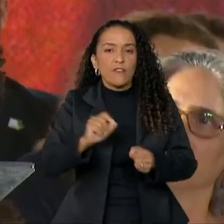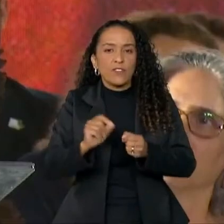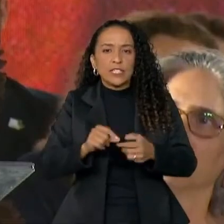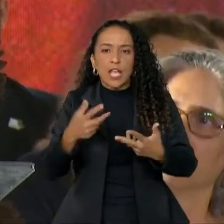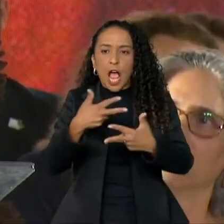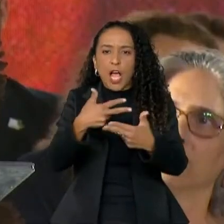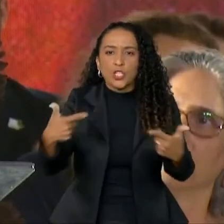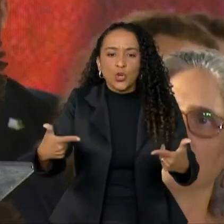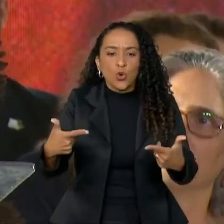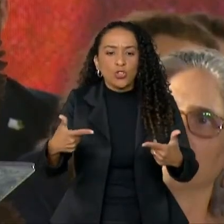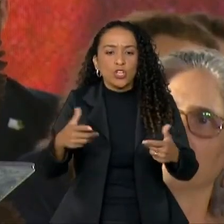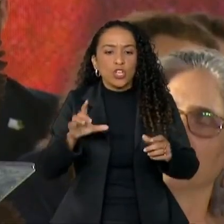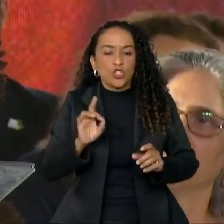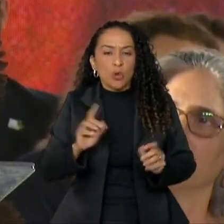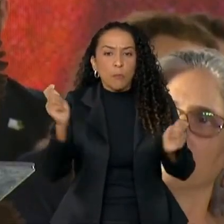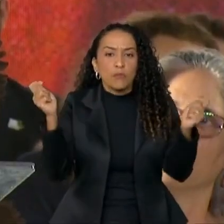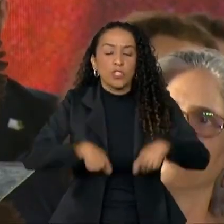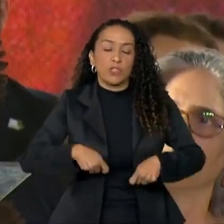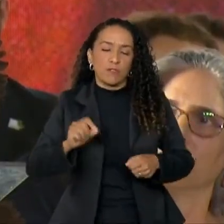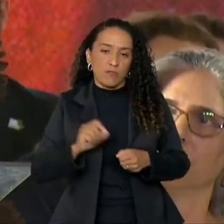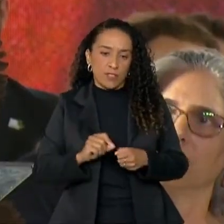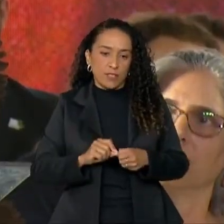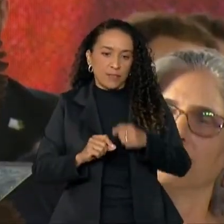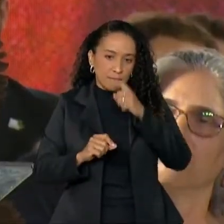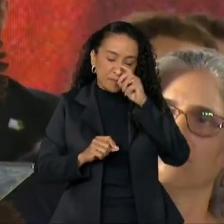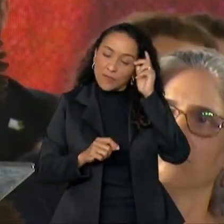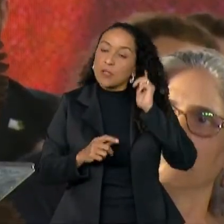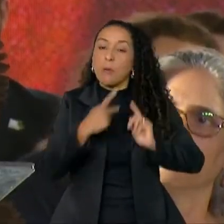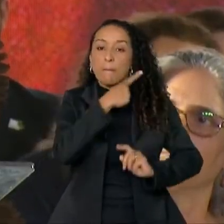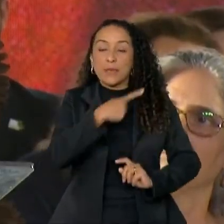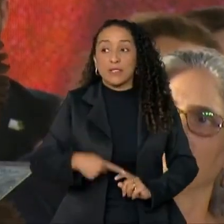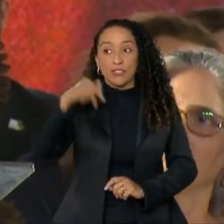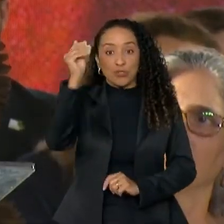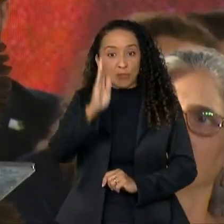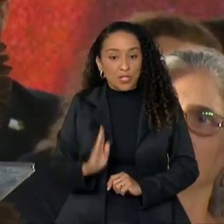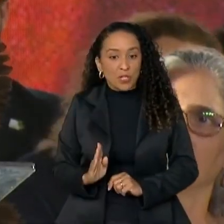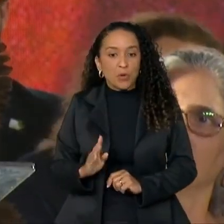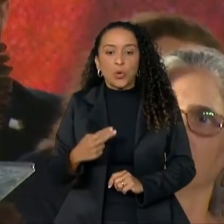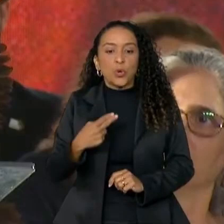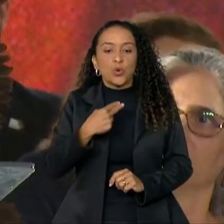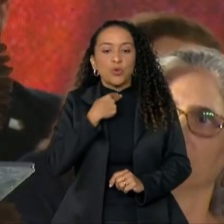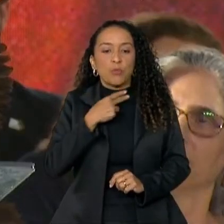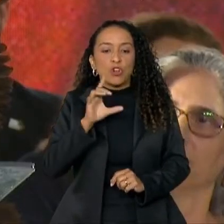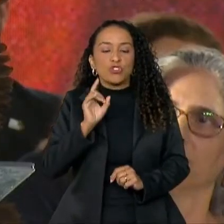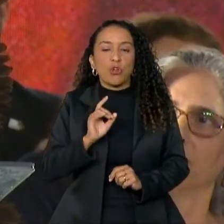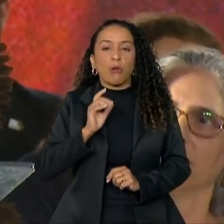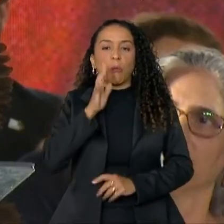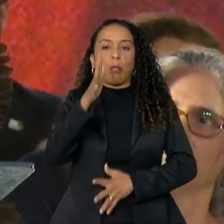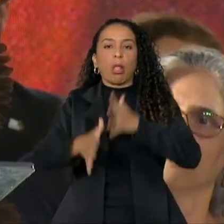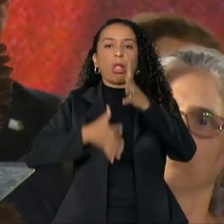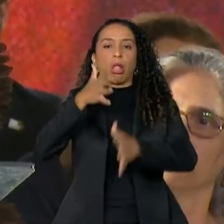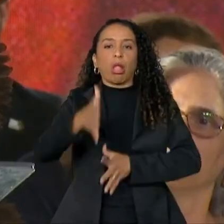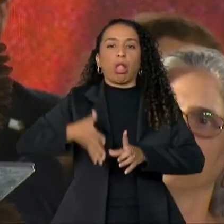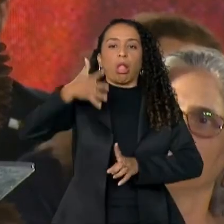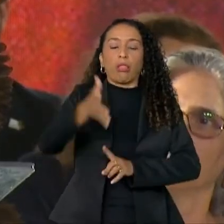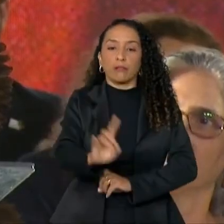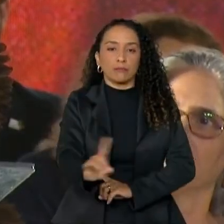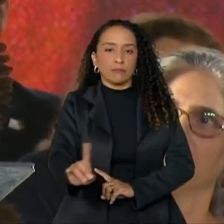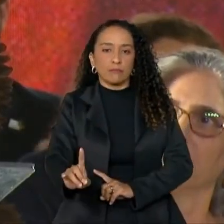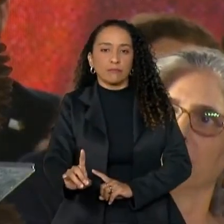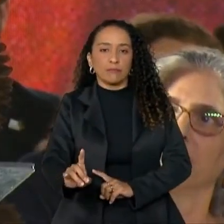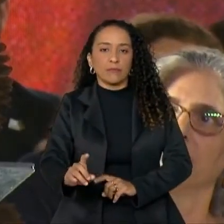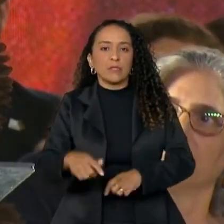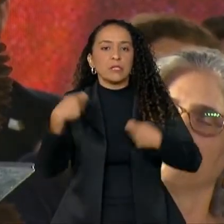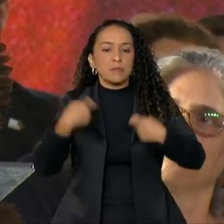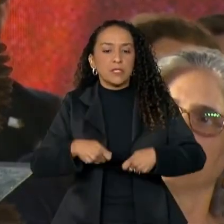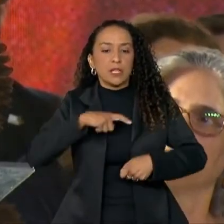as coisas que são possíveis fazer. Um presidente da República não pode só fazer discurso. Um presidente da República tem